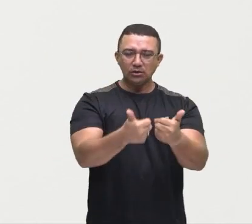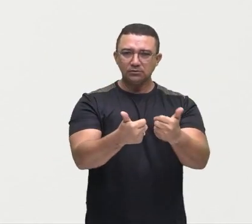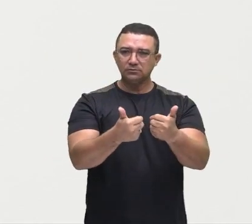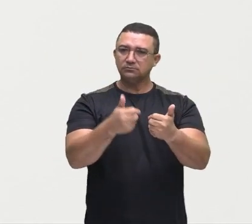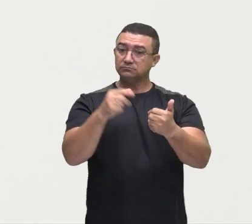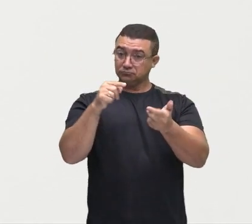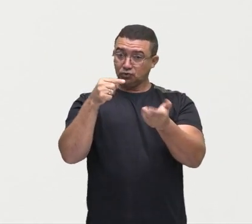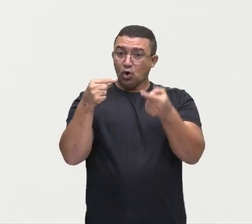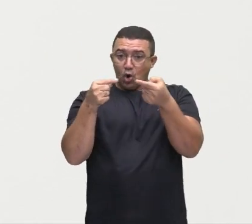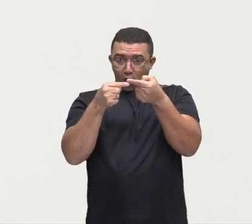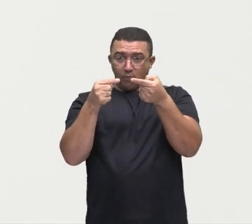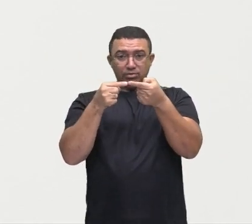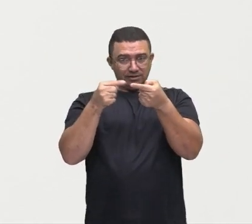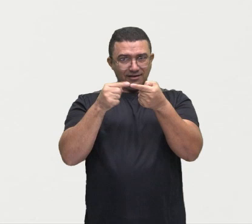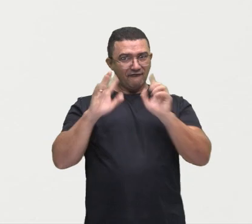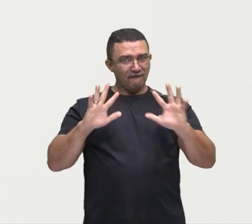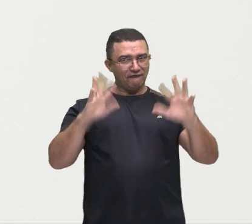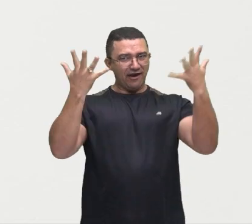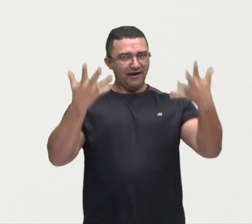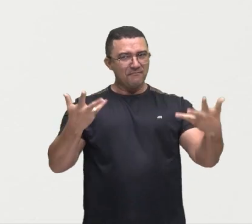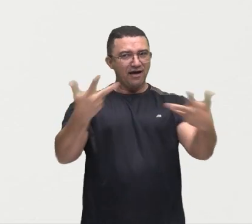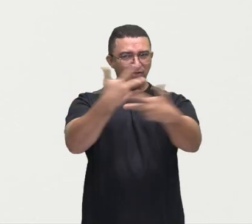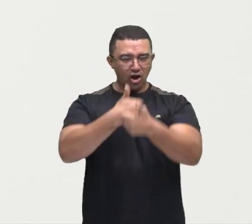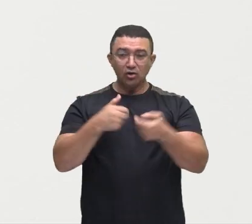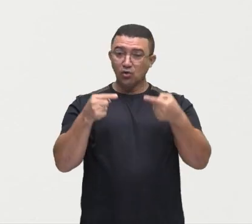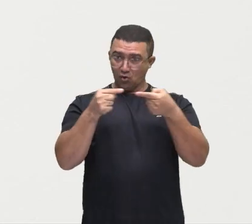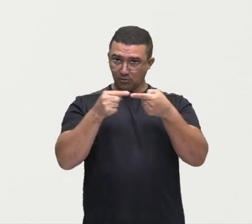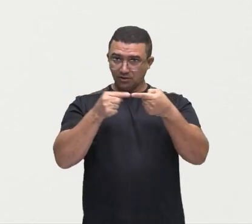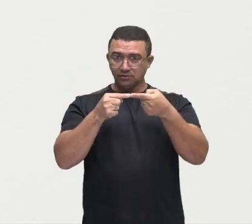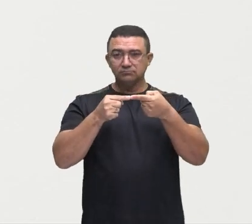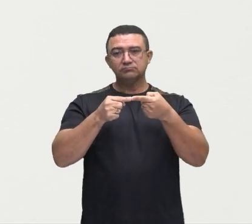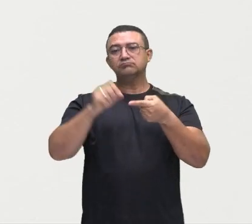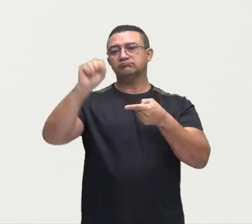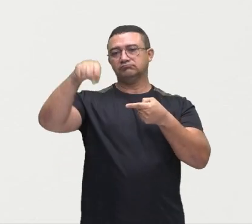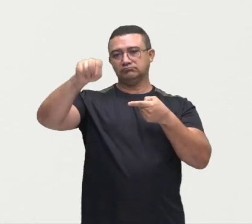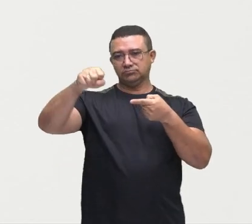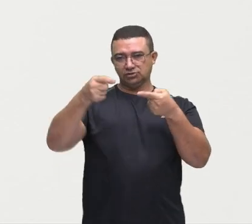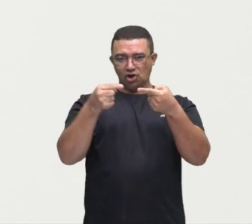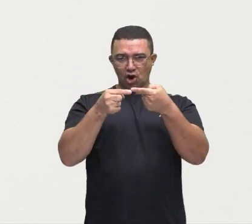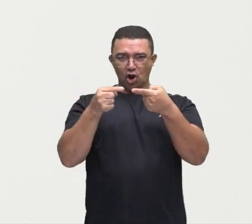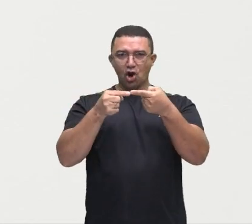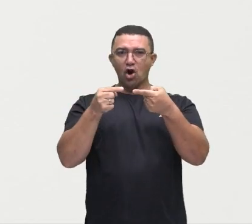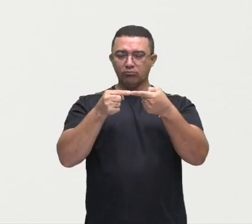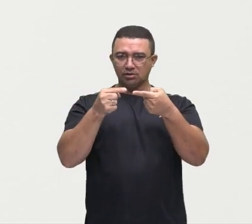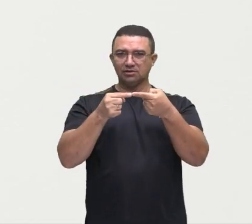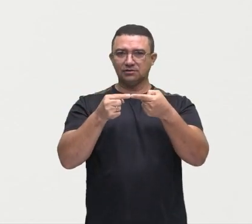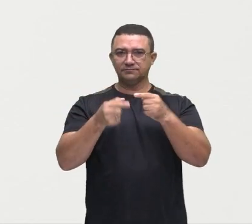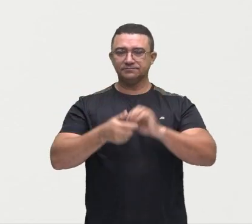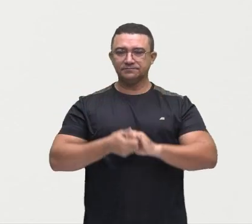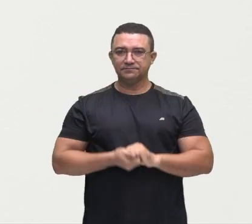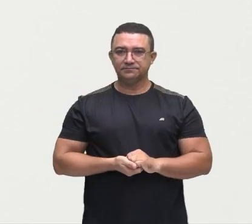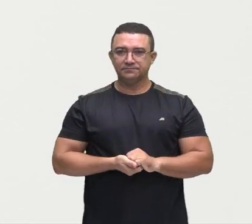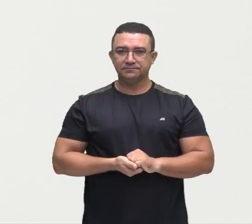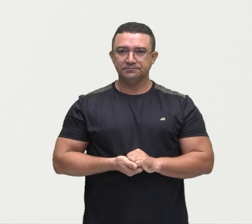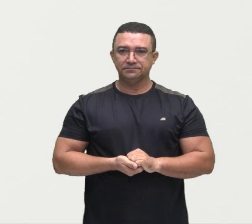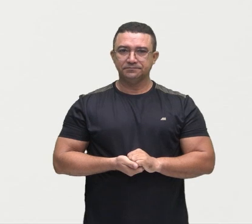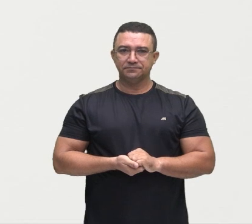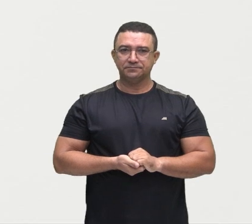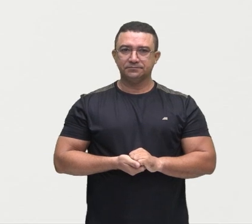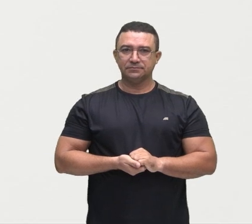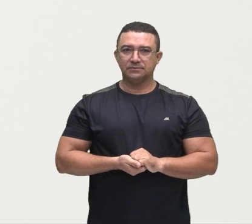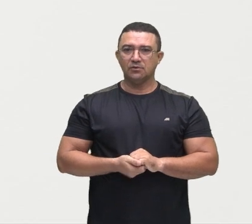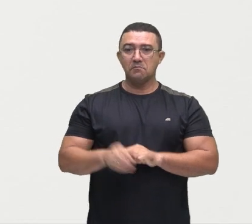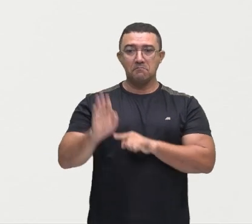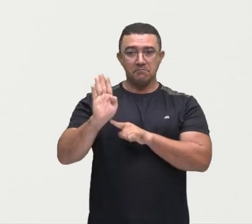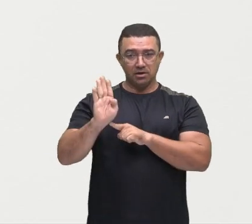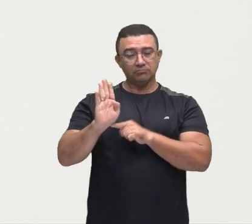maravilhosa? Tem, então, ok, esta letra B não se relaciona, não dialoga, não conversa com a primeira. Então, não é a letra